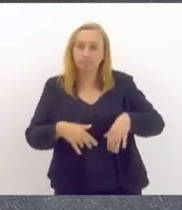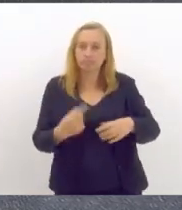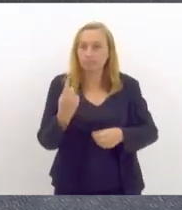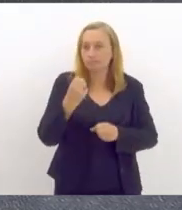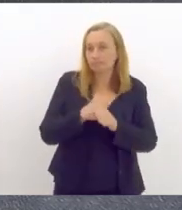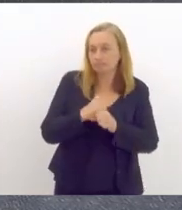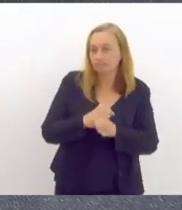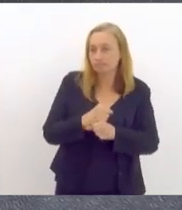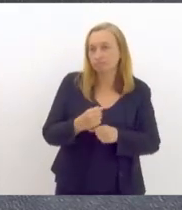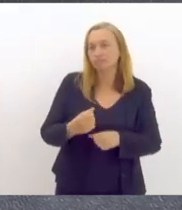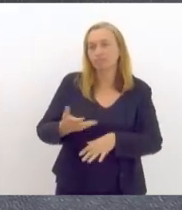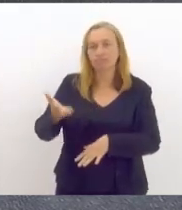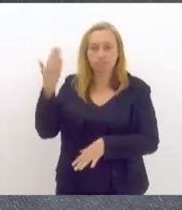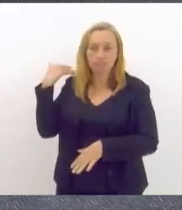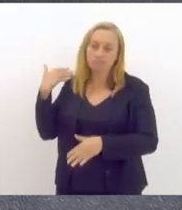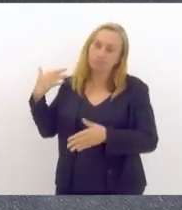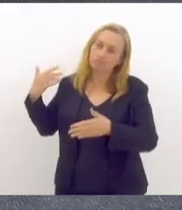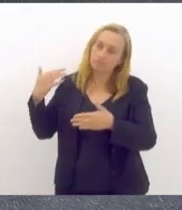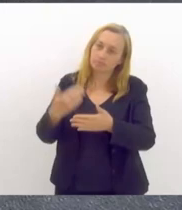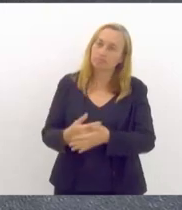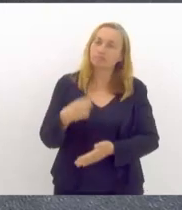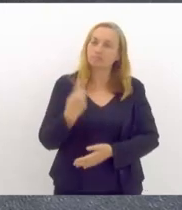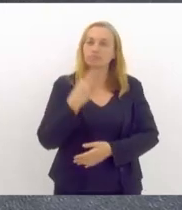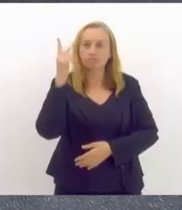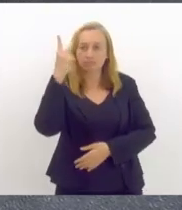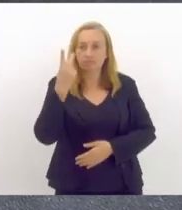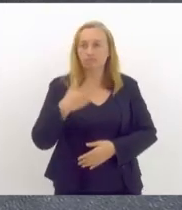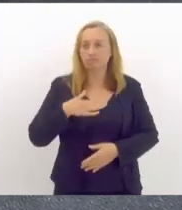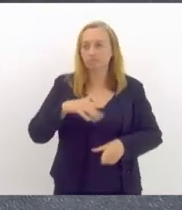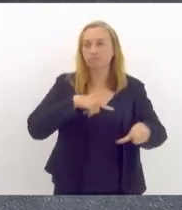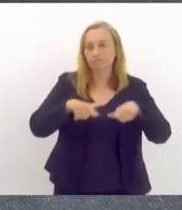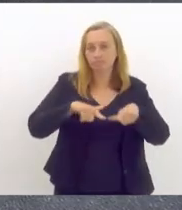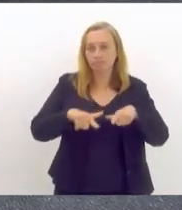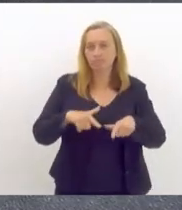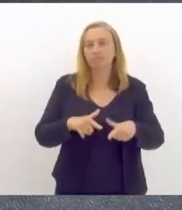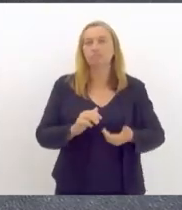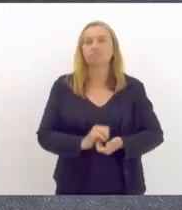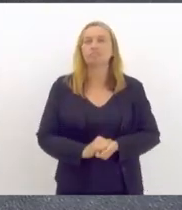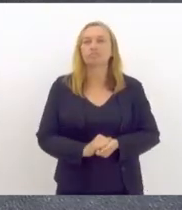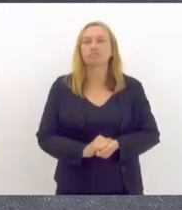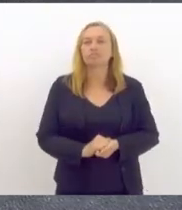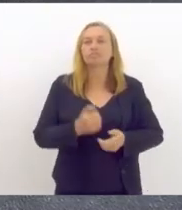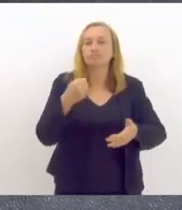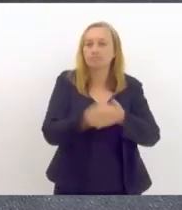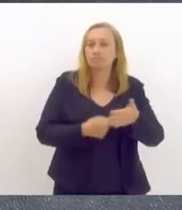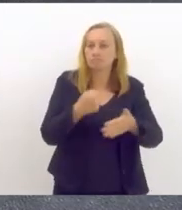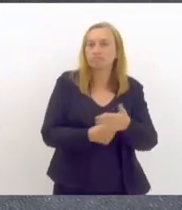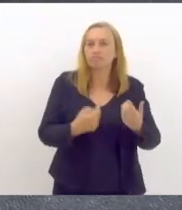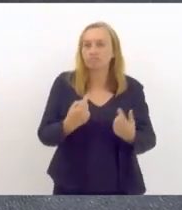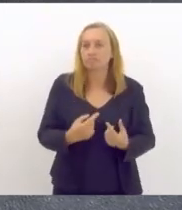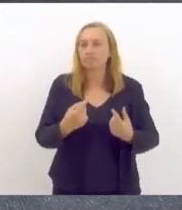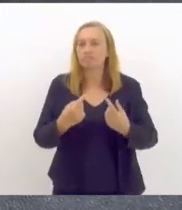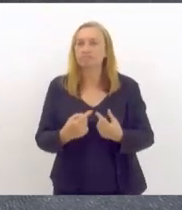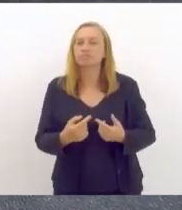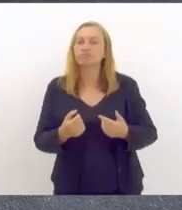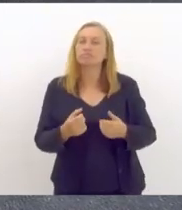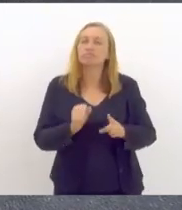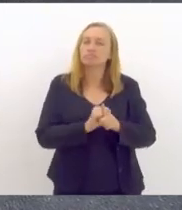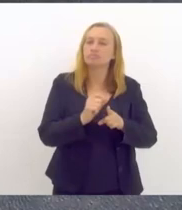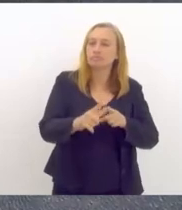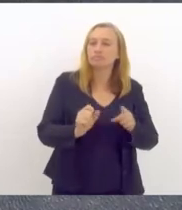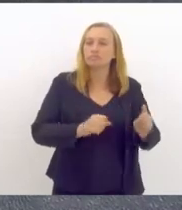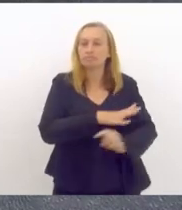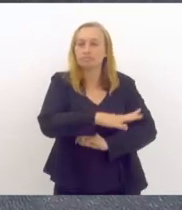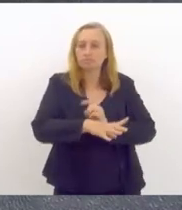e que vivemos desde o início da nossa história e então meu mandato tem uma certa expertise nessa luta pelo aluguel social nessa luta de